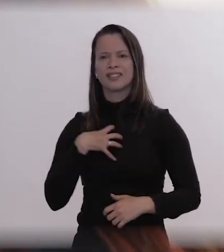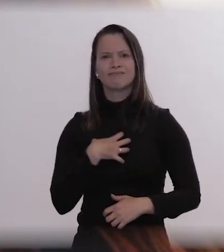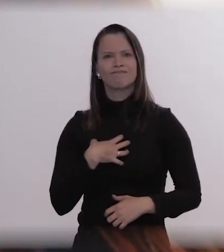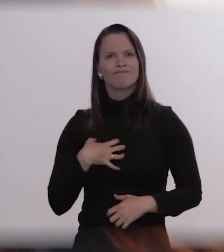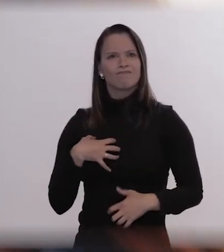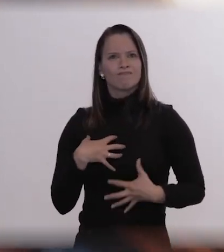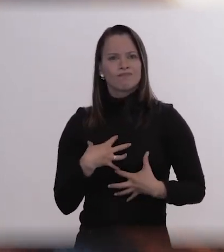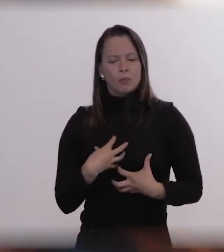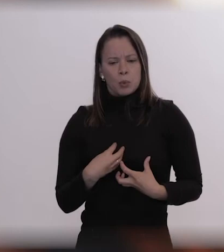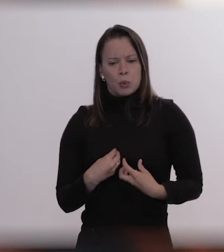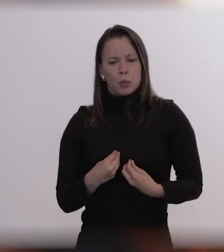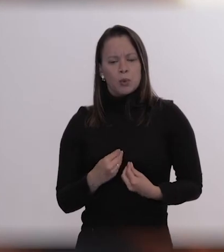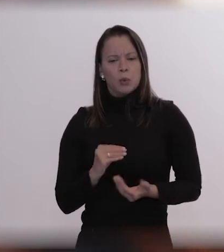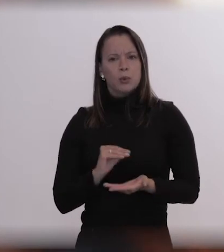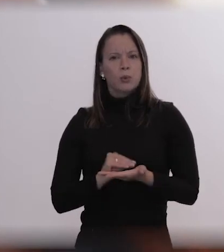tem.